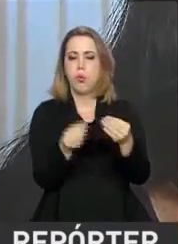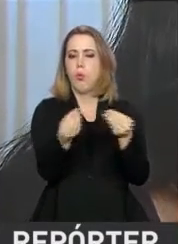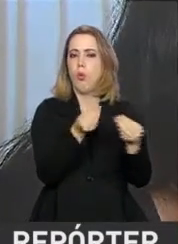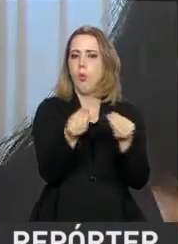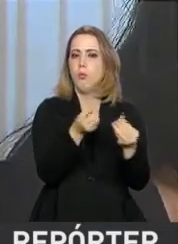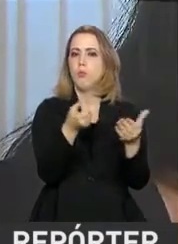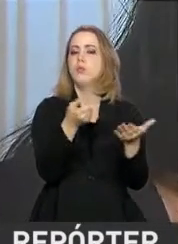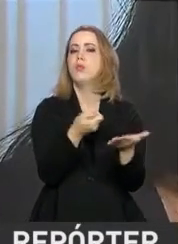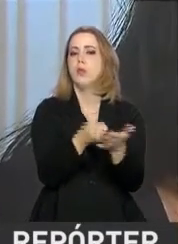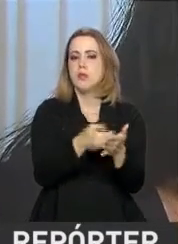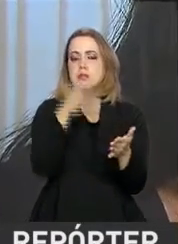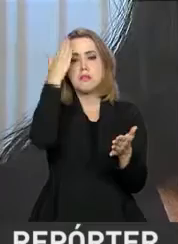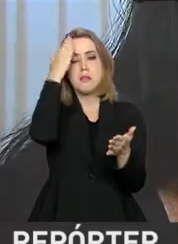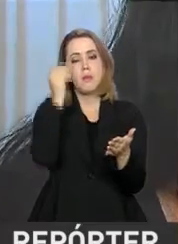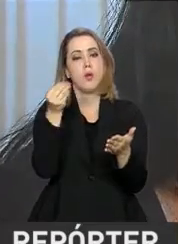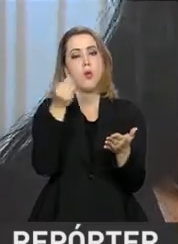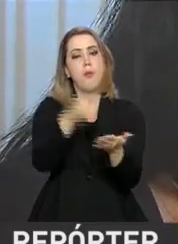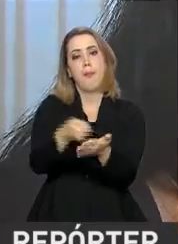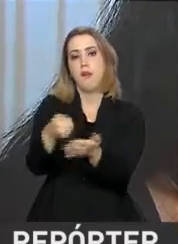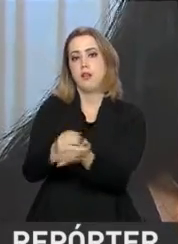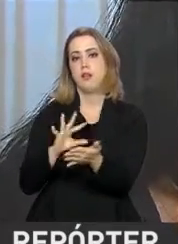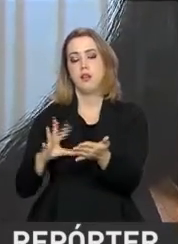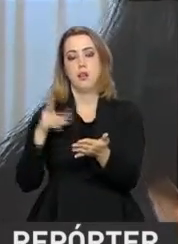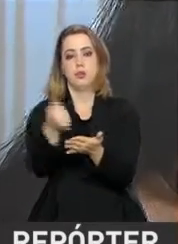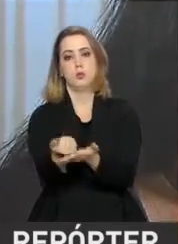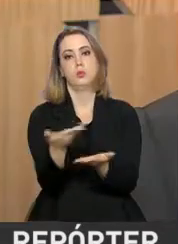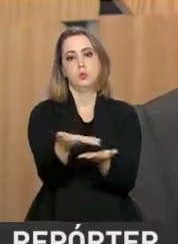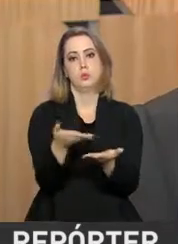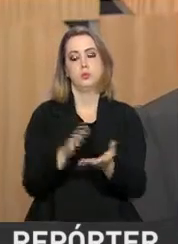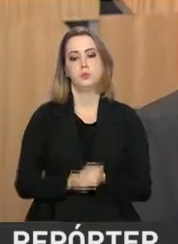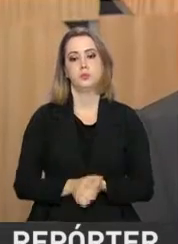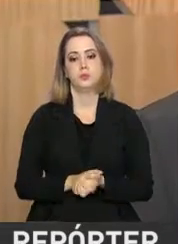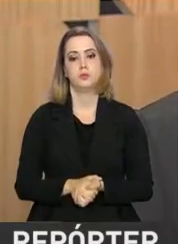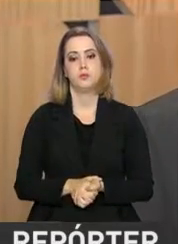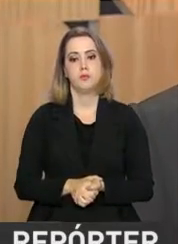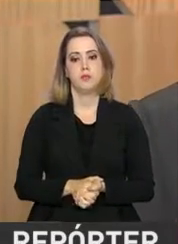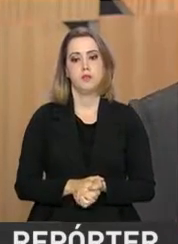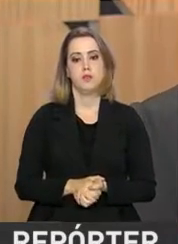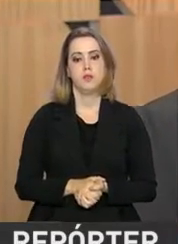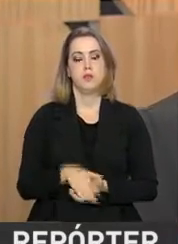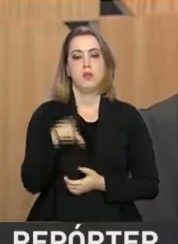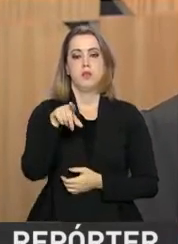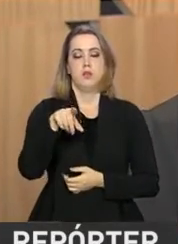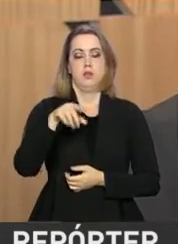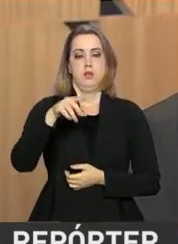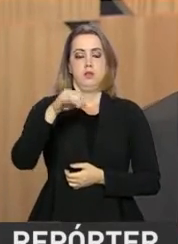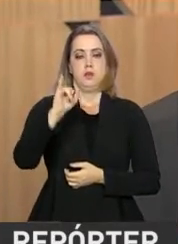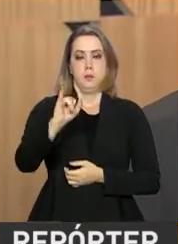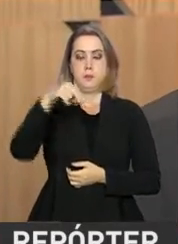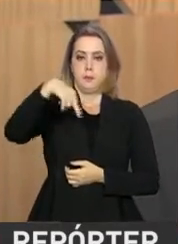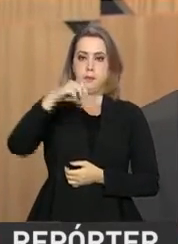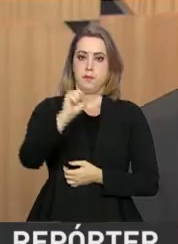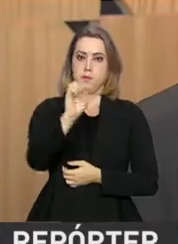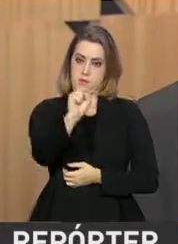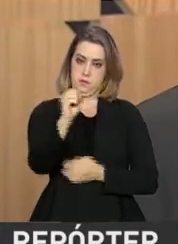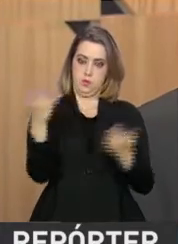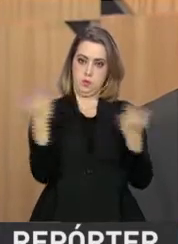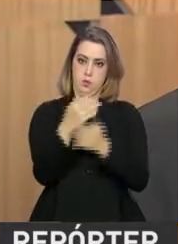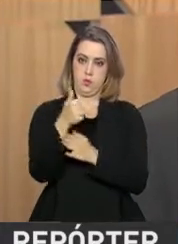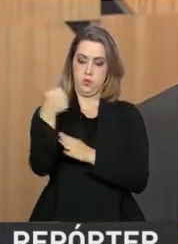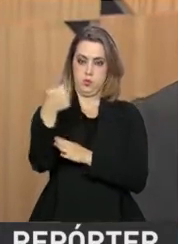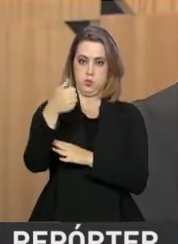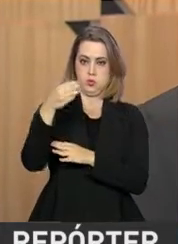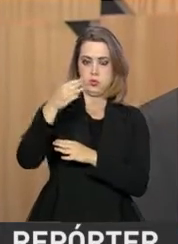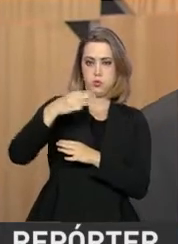conseguir arcar com todas as suas despesas e tudo mais né a previdência apostando quase um terço com sono quase um